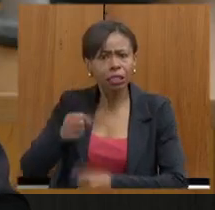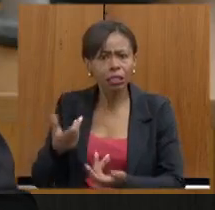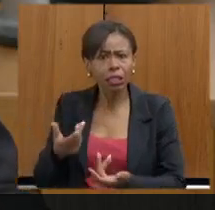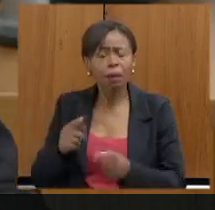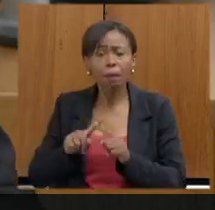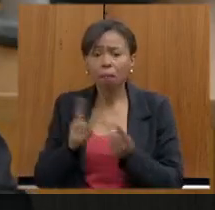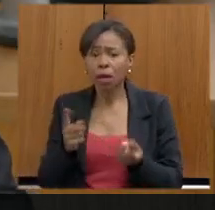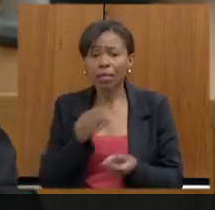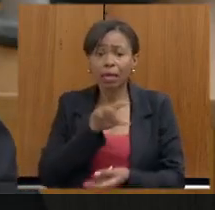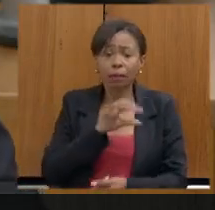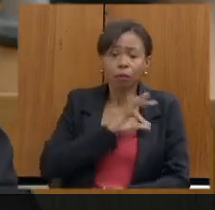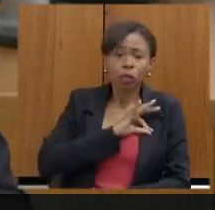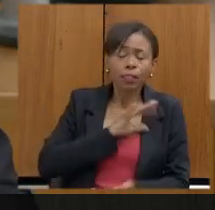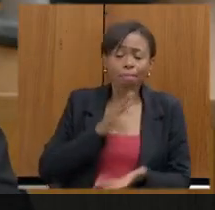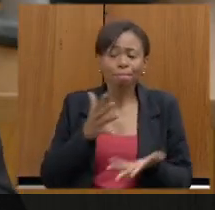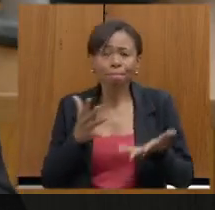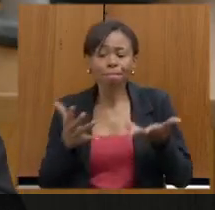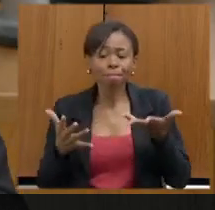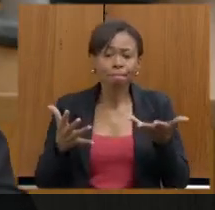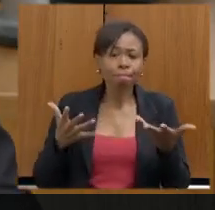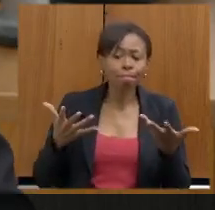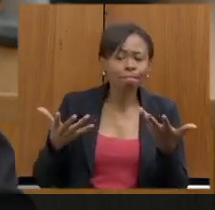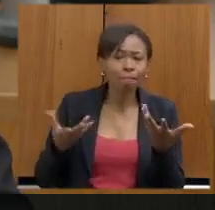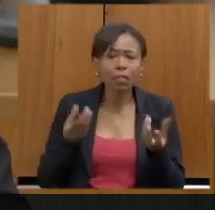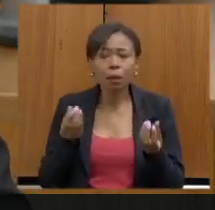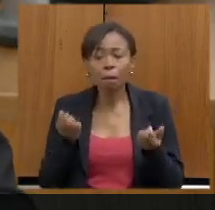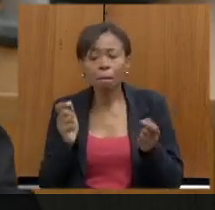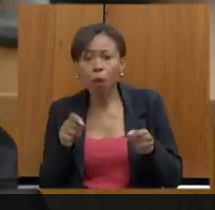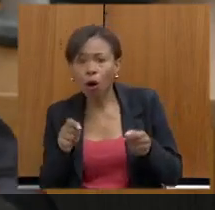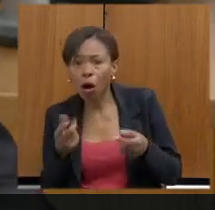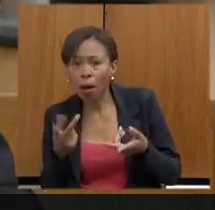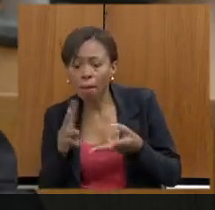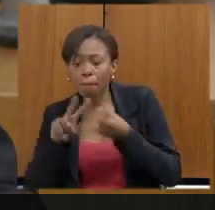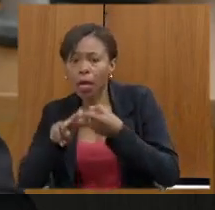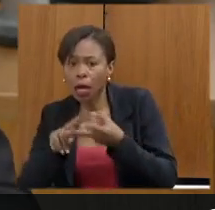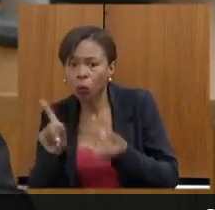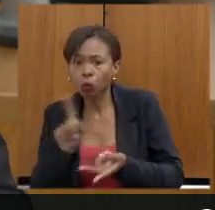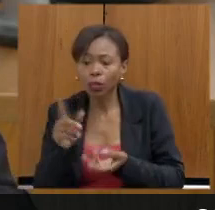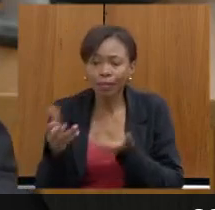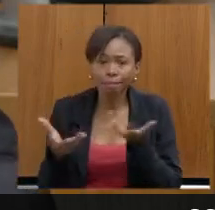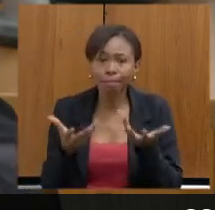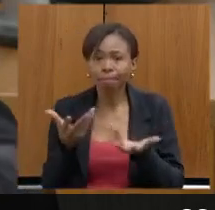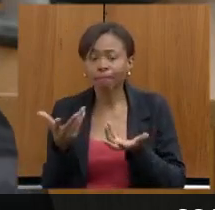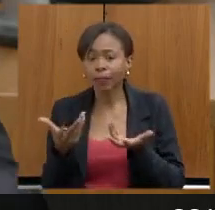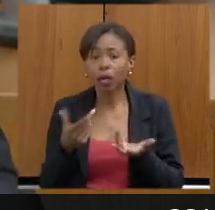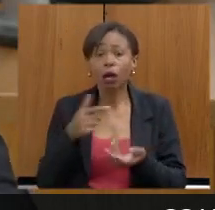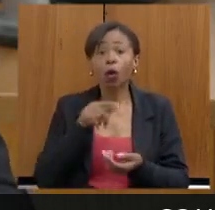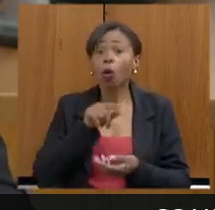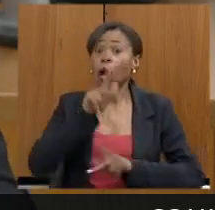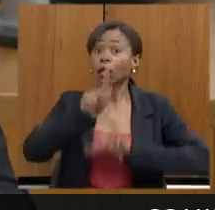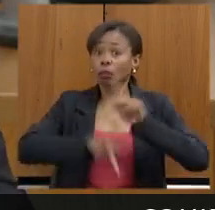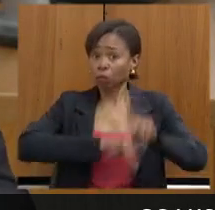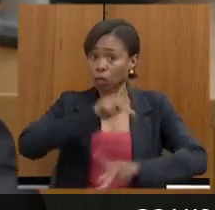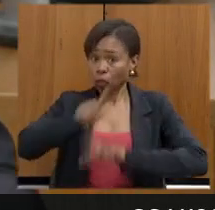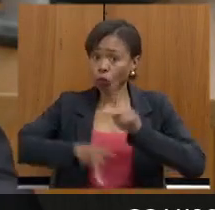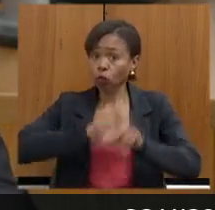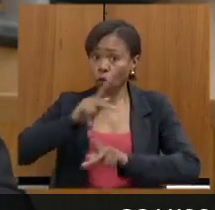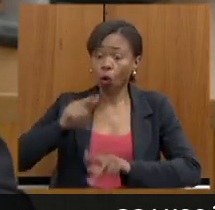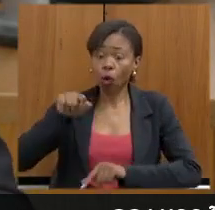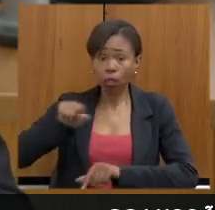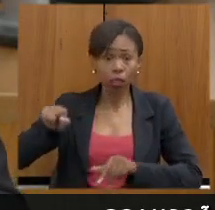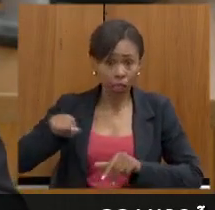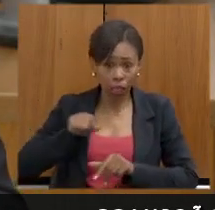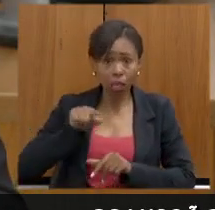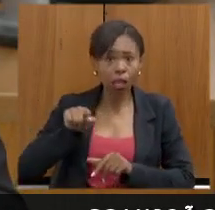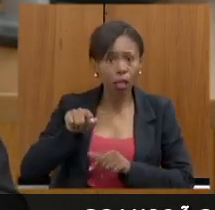ficou um pouco pé atrás ali de poder intervir acabou que os e populares de forma